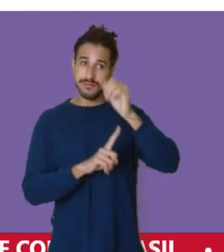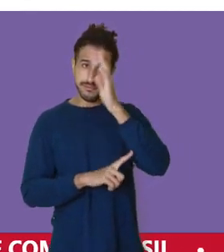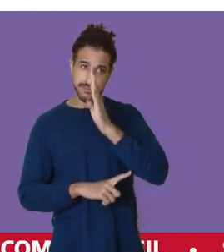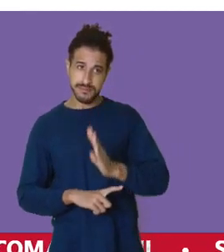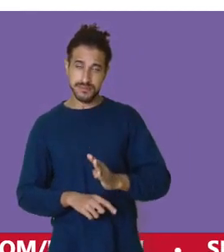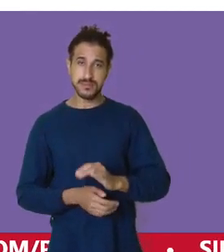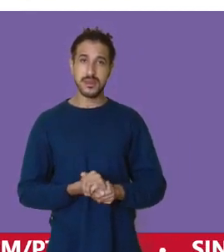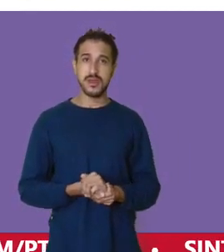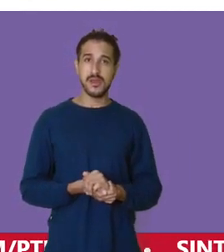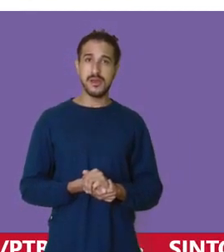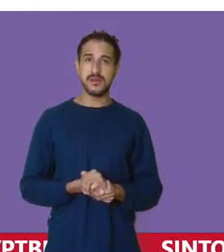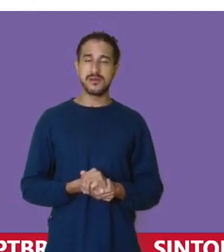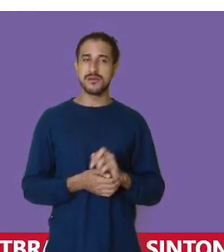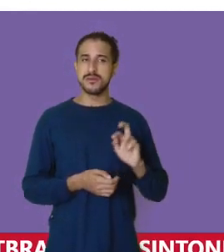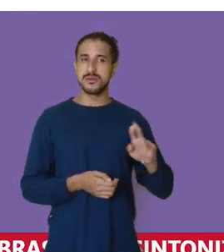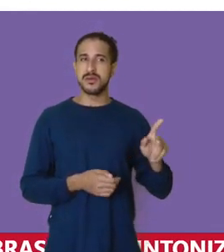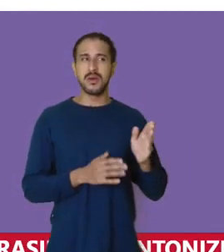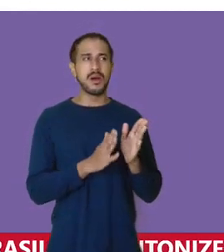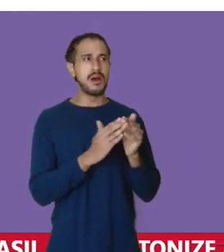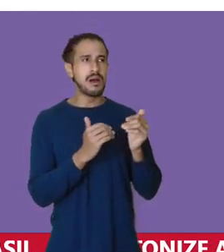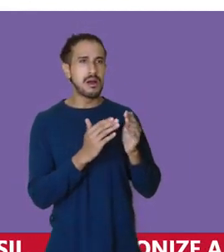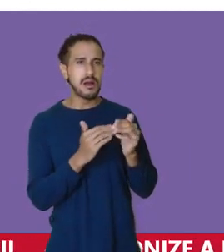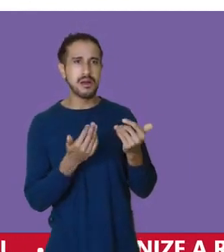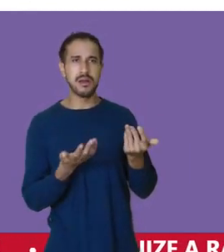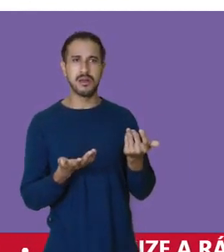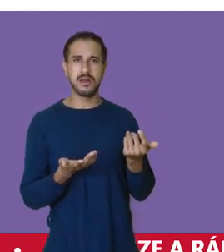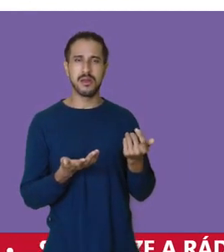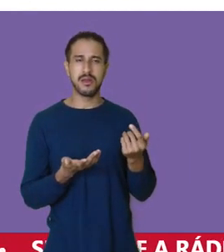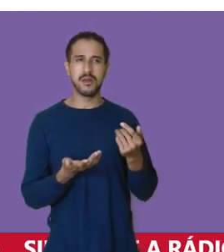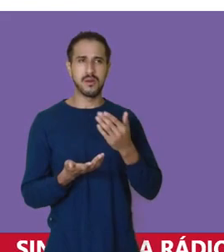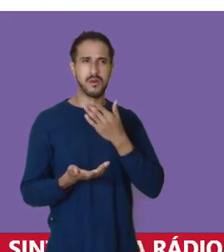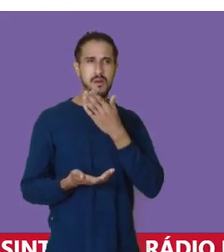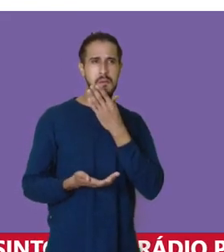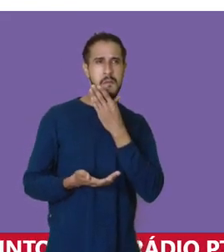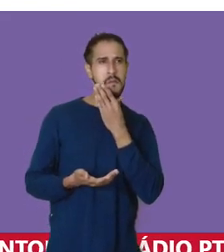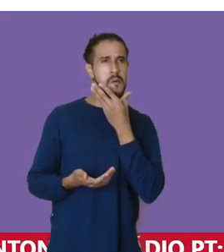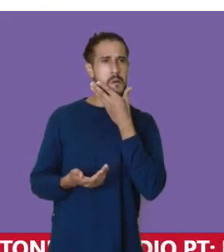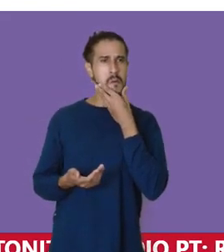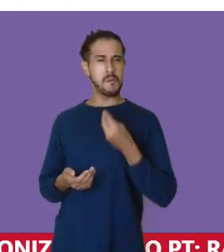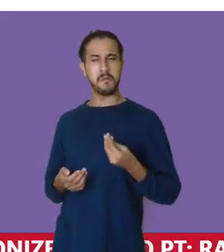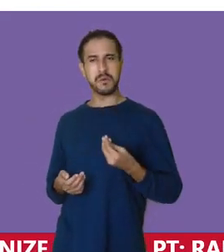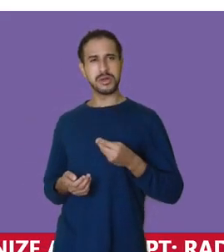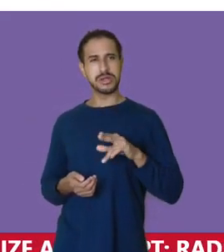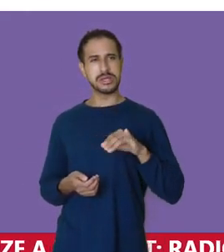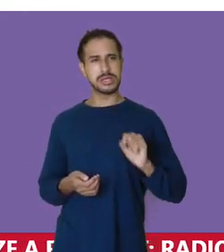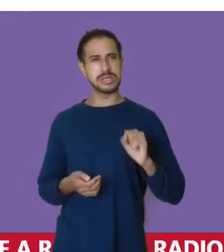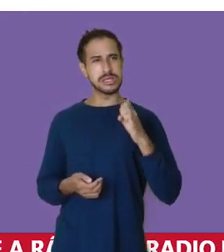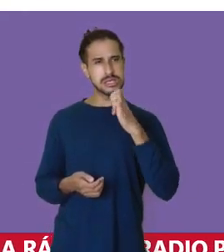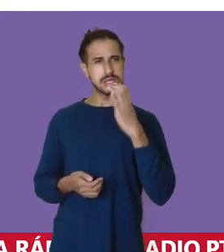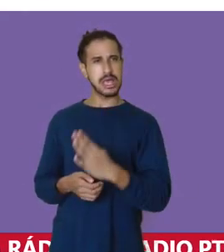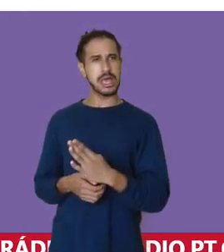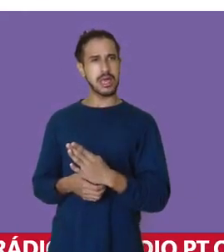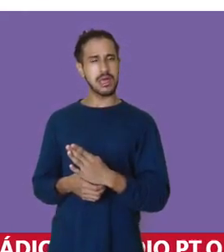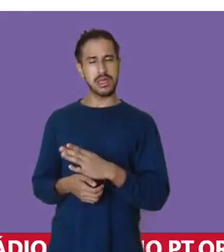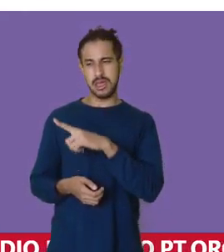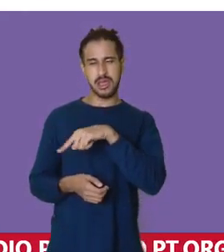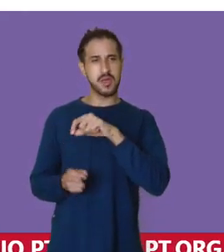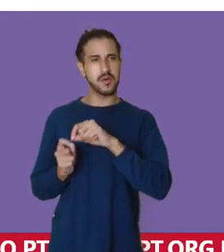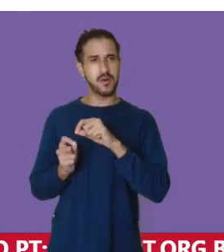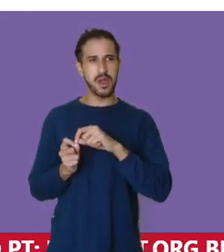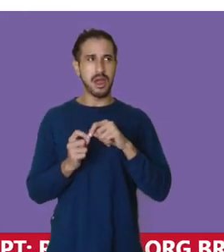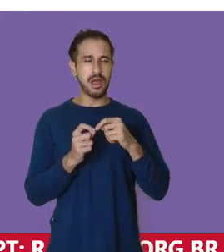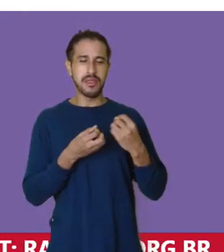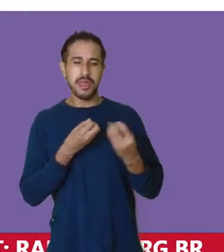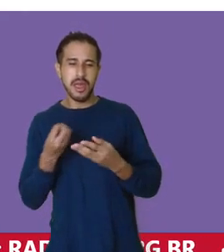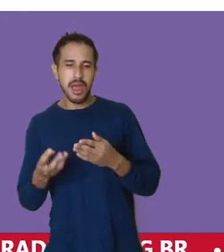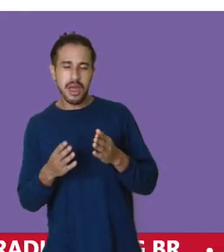brasileira. Não é um favor que o macho cisgênero hétero faz para